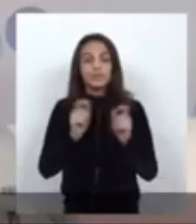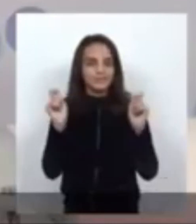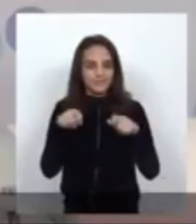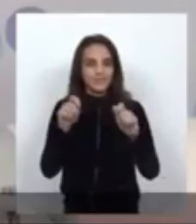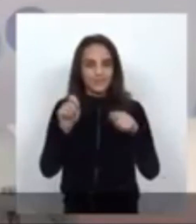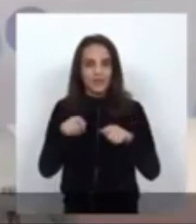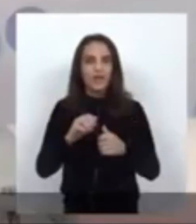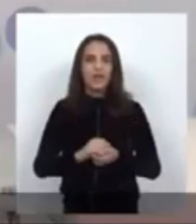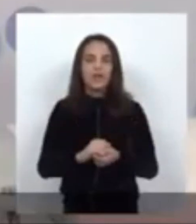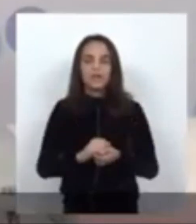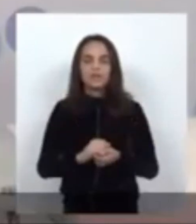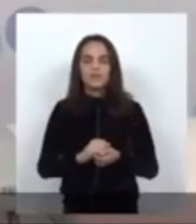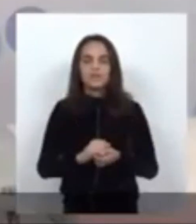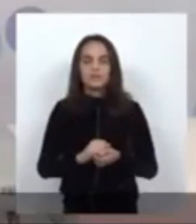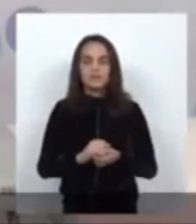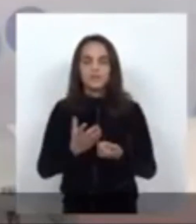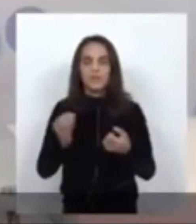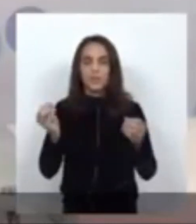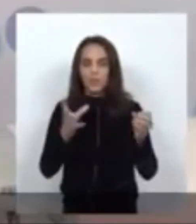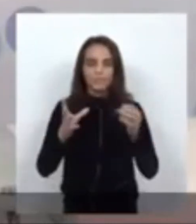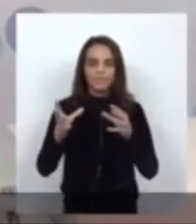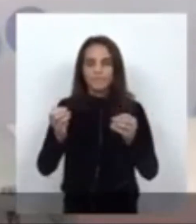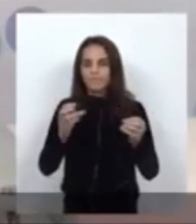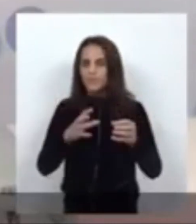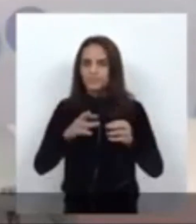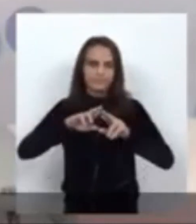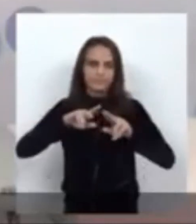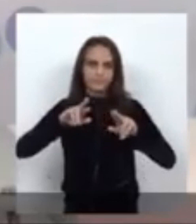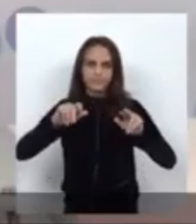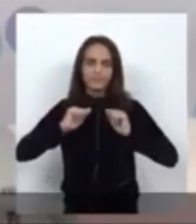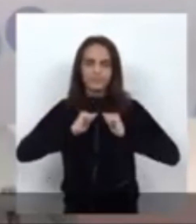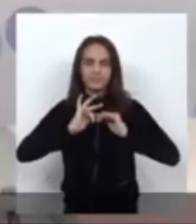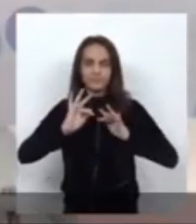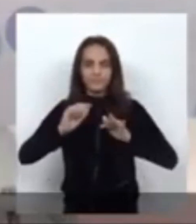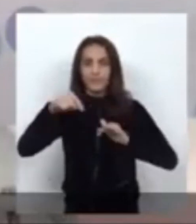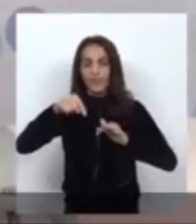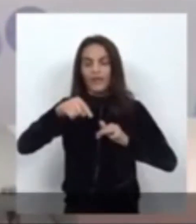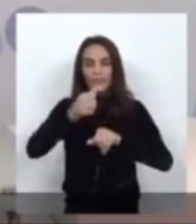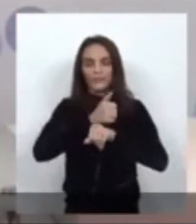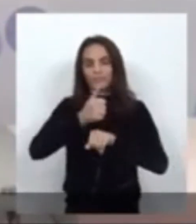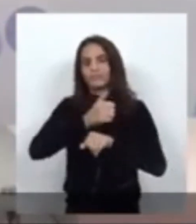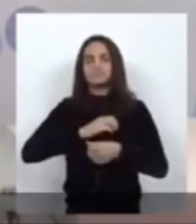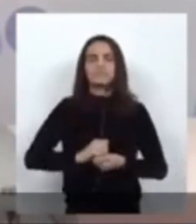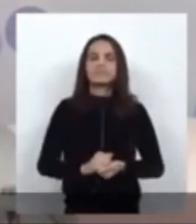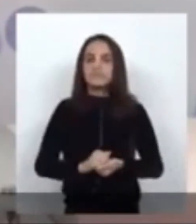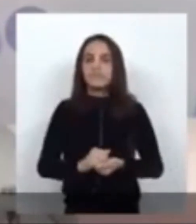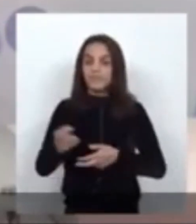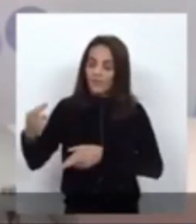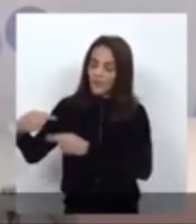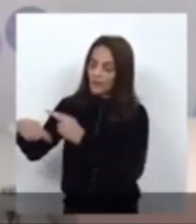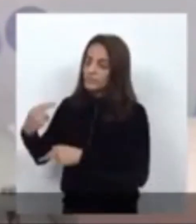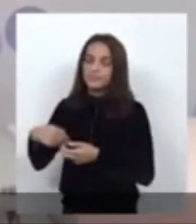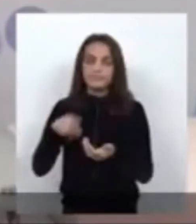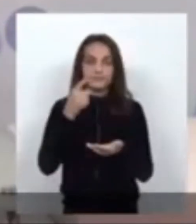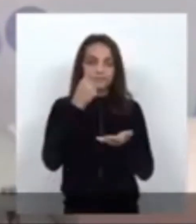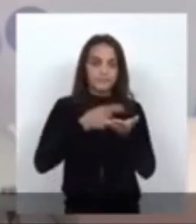essas devolutivas para a sua atuação, seja ela na função que atua este profissional. Com relação ao compromisso